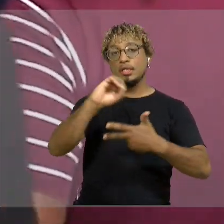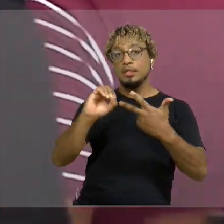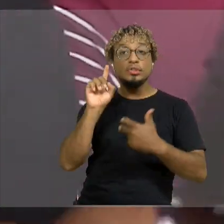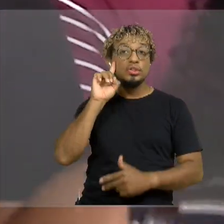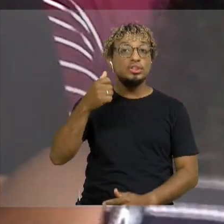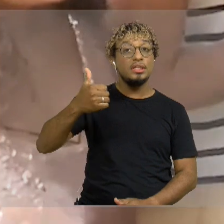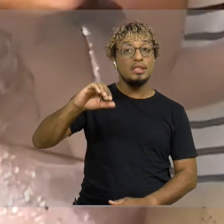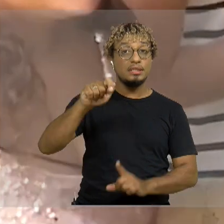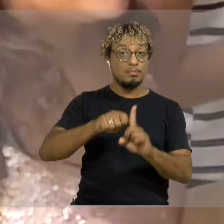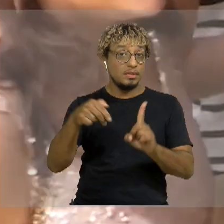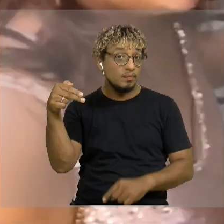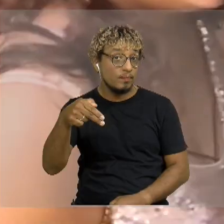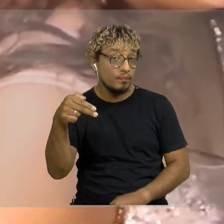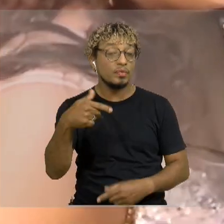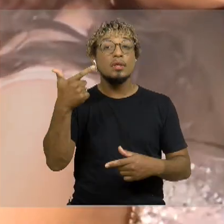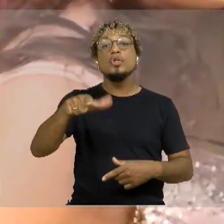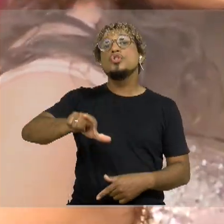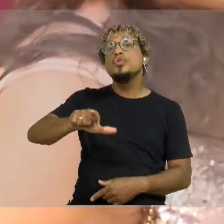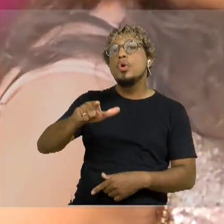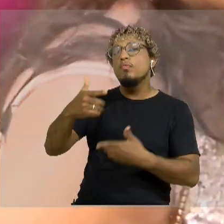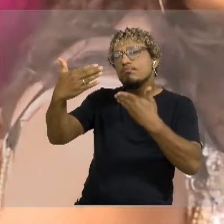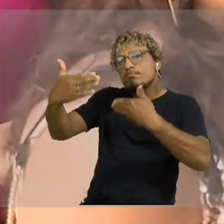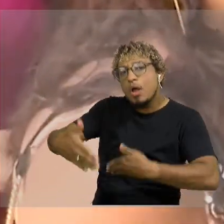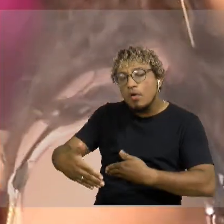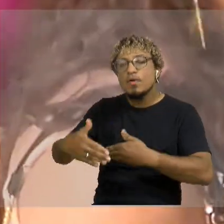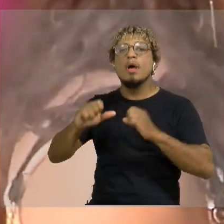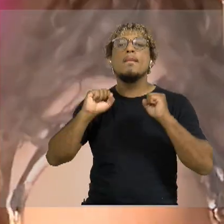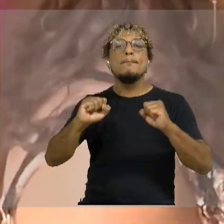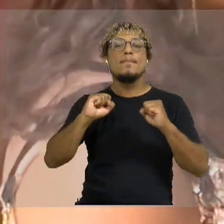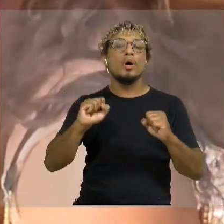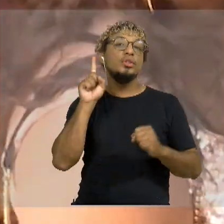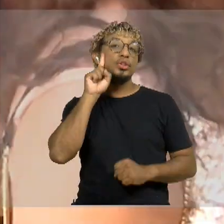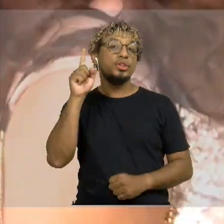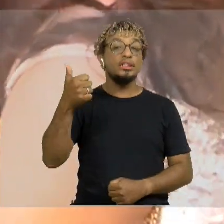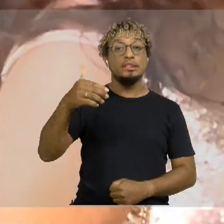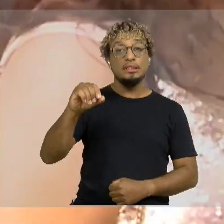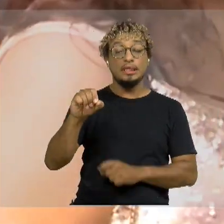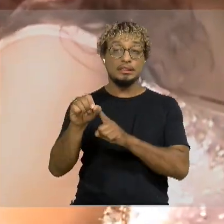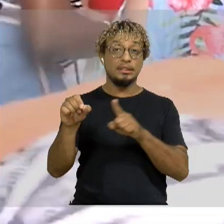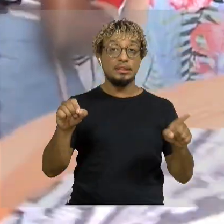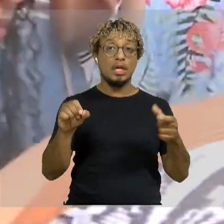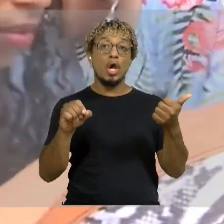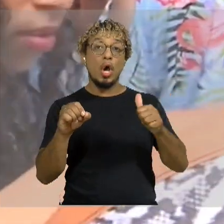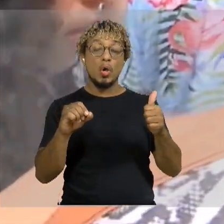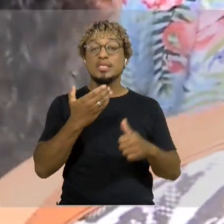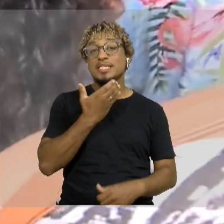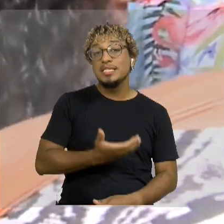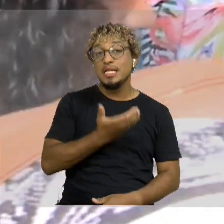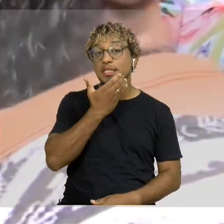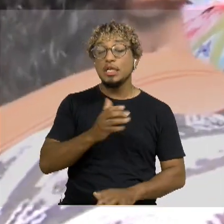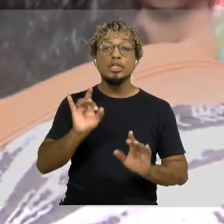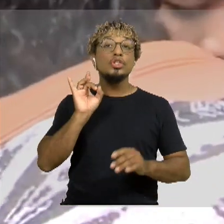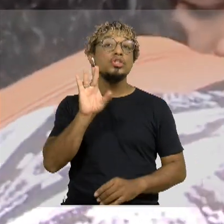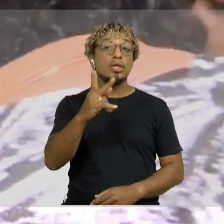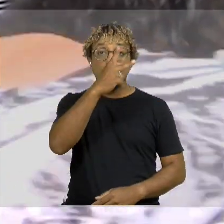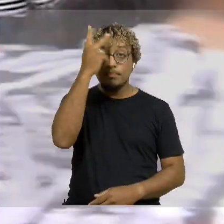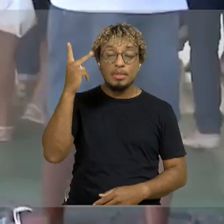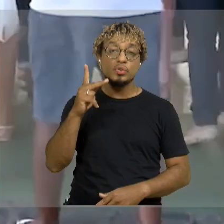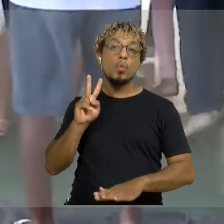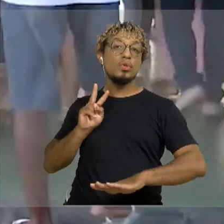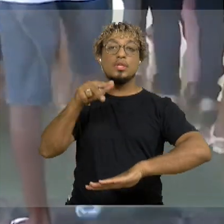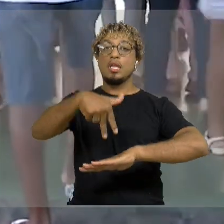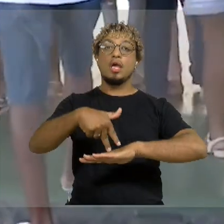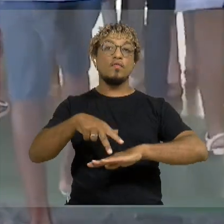10 de novembro a reaplicação das provas será feita nos dias 10 e 11 de Dezembro Apenas para quem deixou de